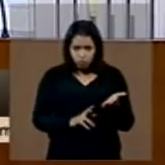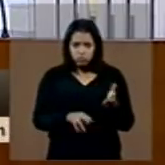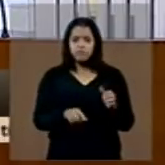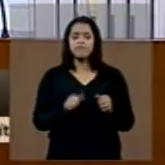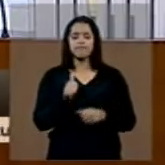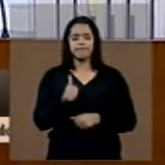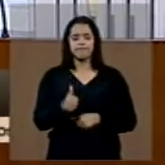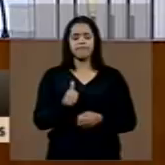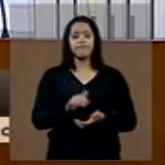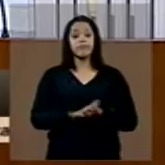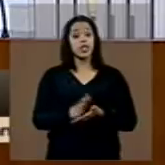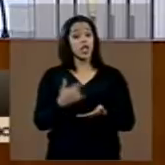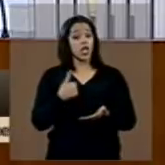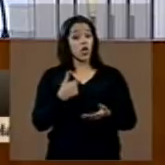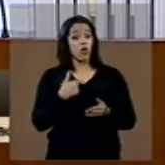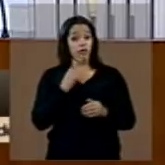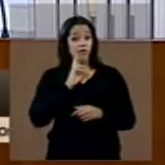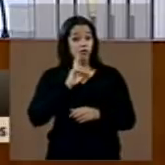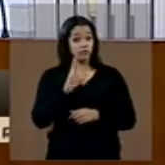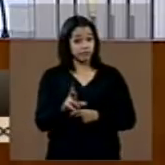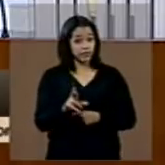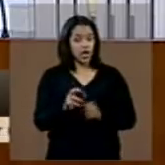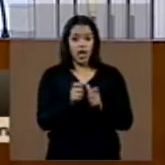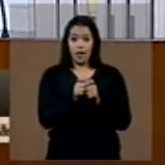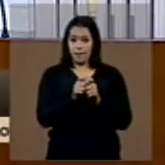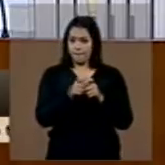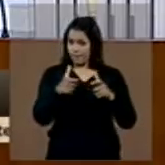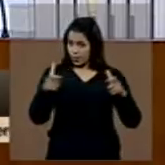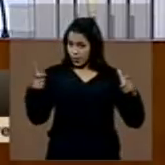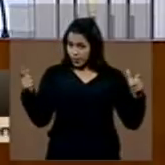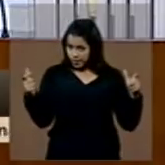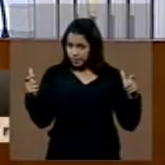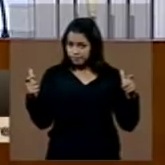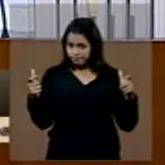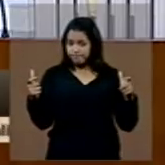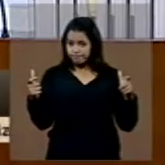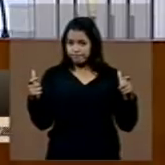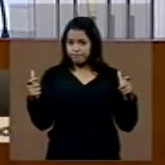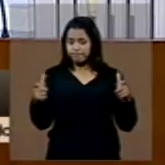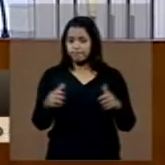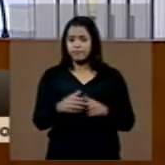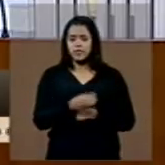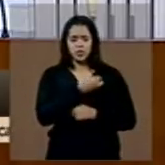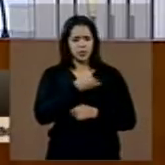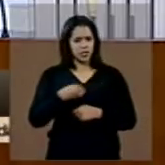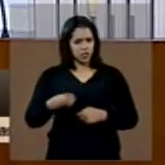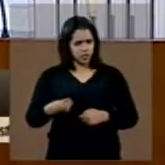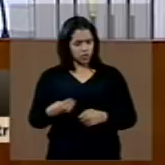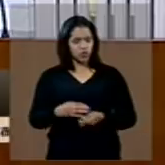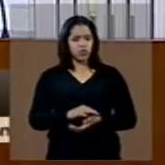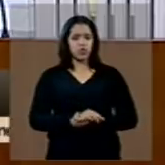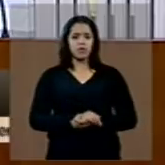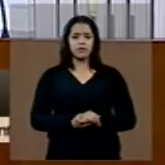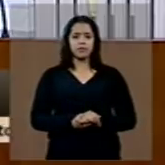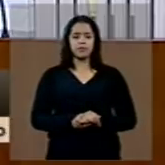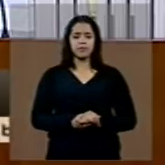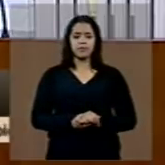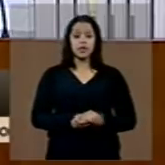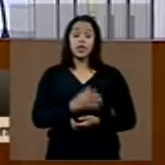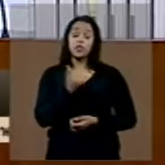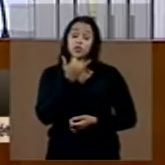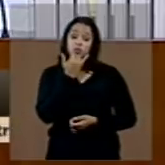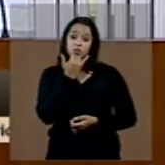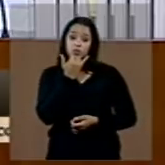conversão. Então, eu proclamo o resultado, que por maioria foi concedida... Apenas